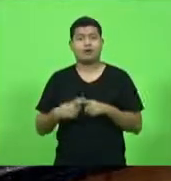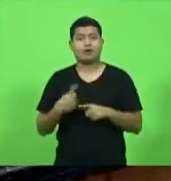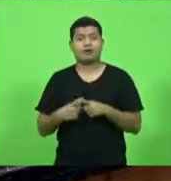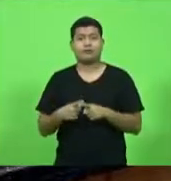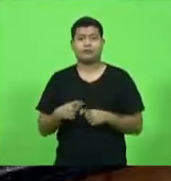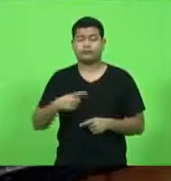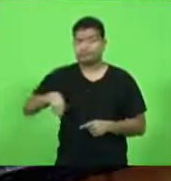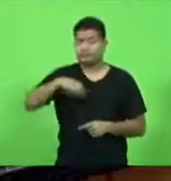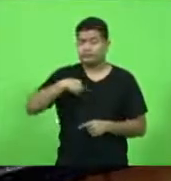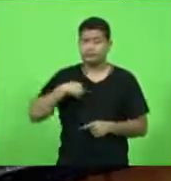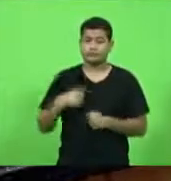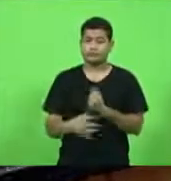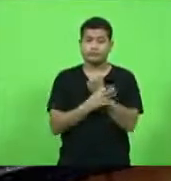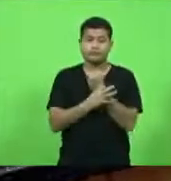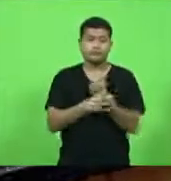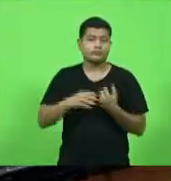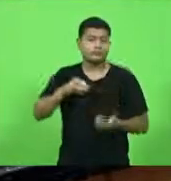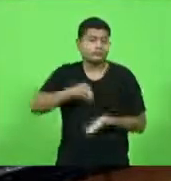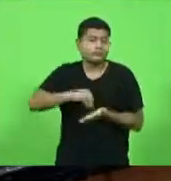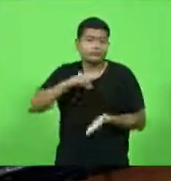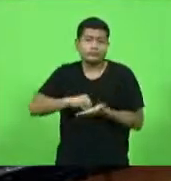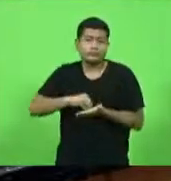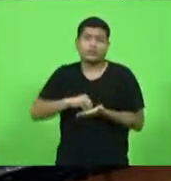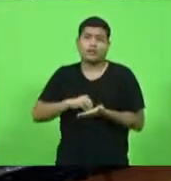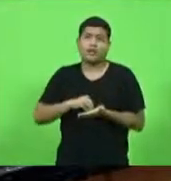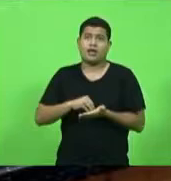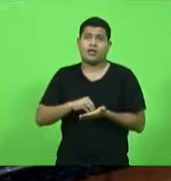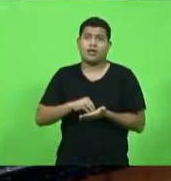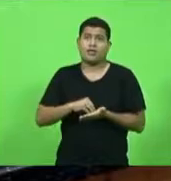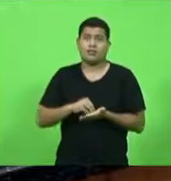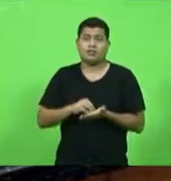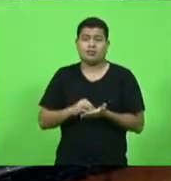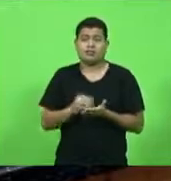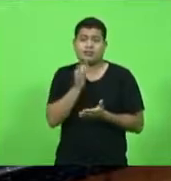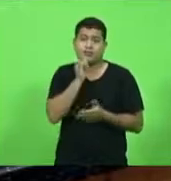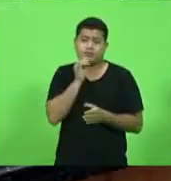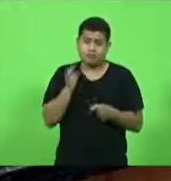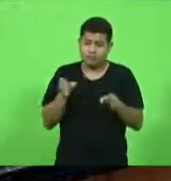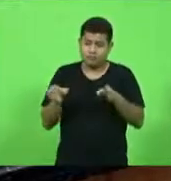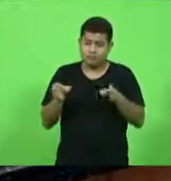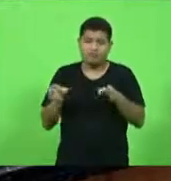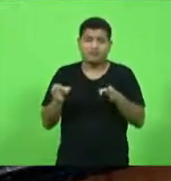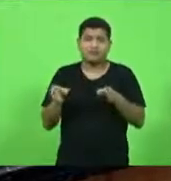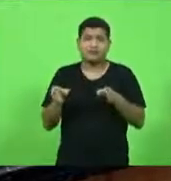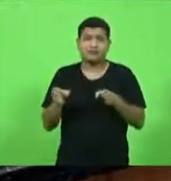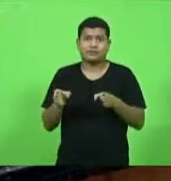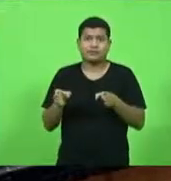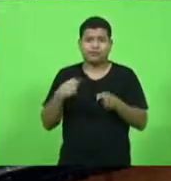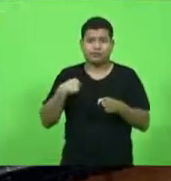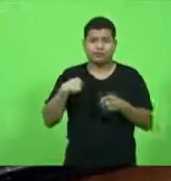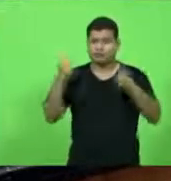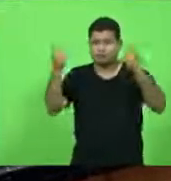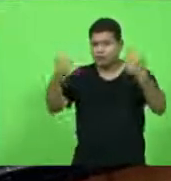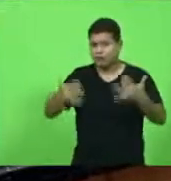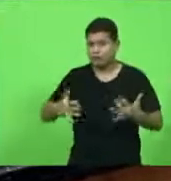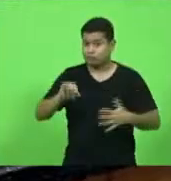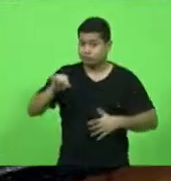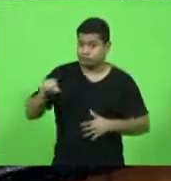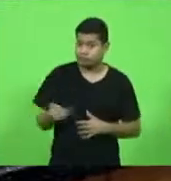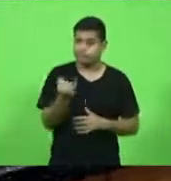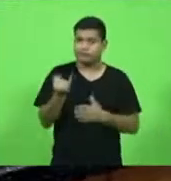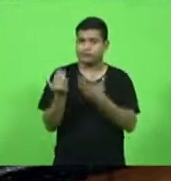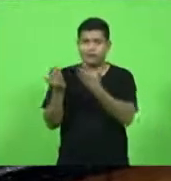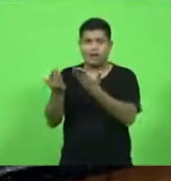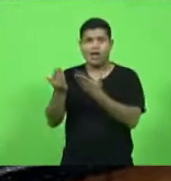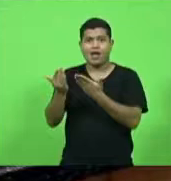principalmente no que nos diz respeito a prazo. Tá? Vou dar um exemplo aqui, aproveitar que está o deputado Bruno